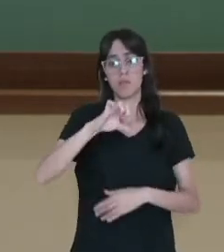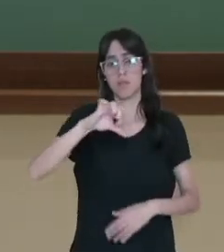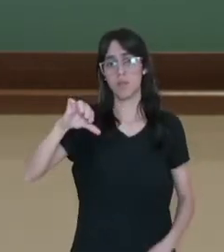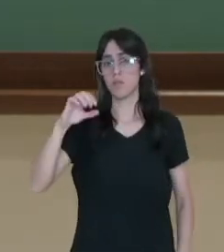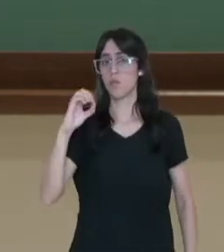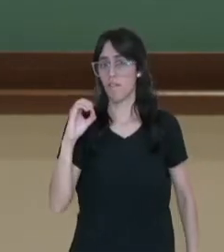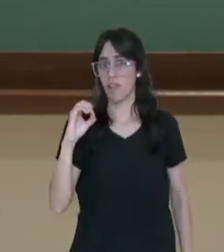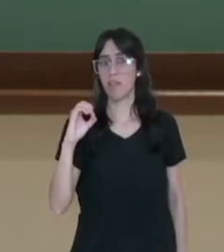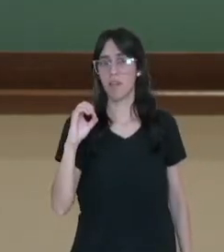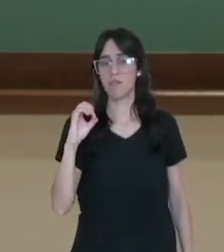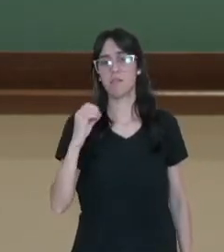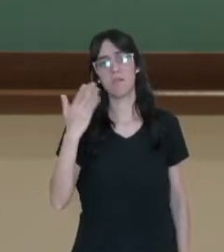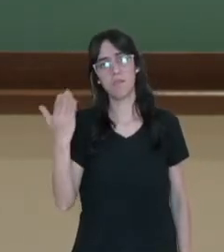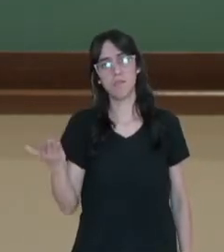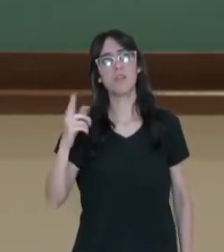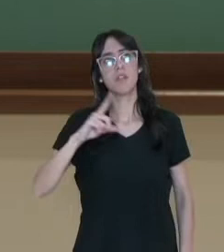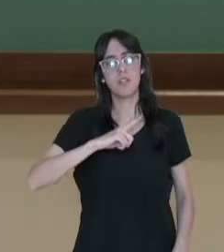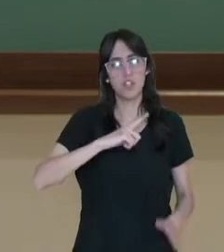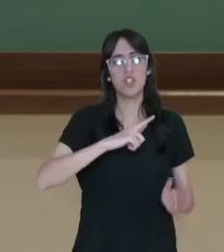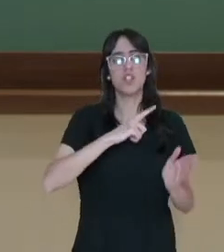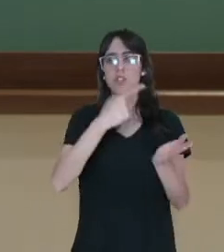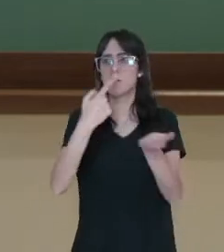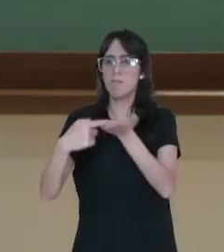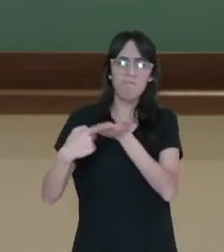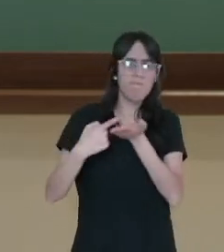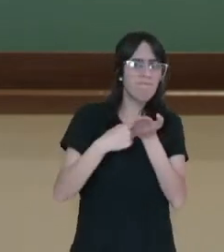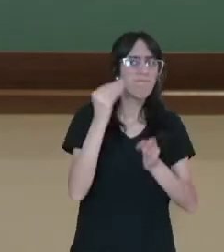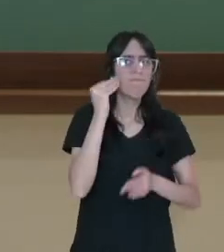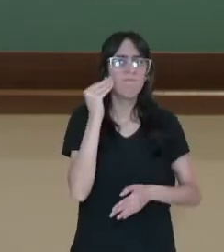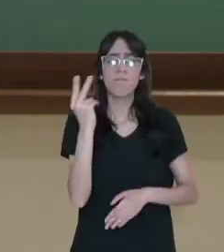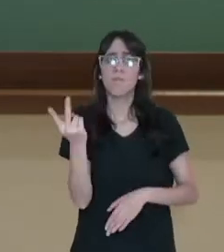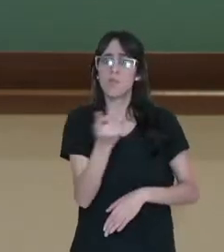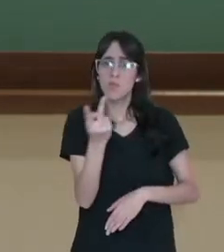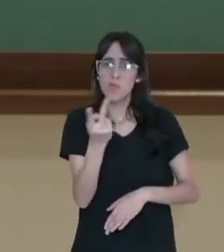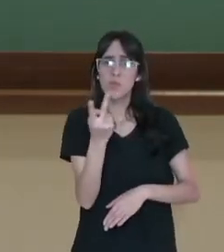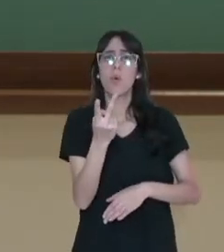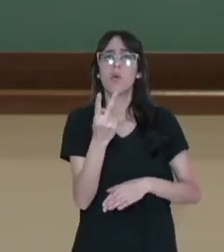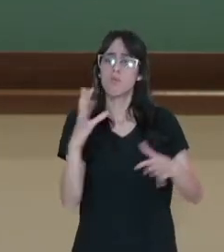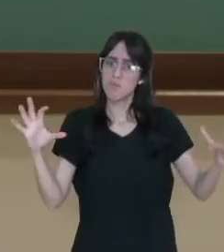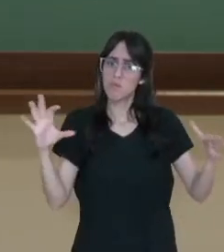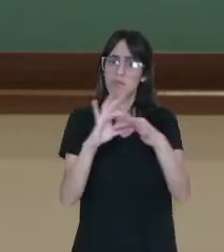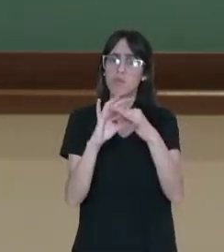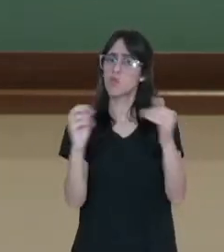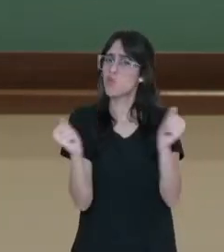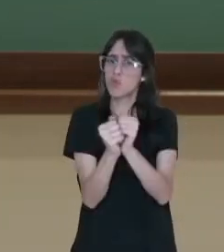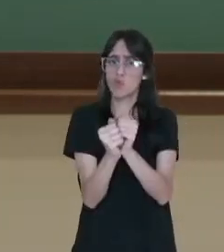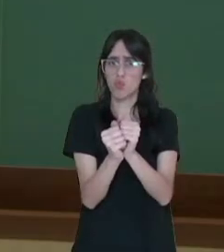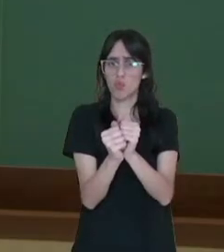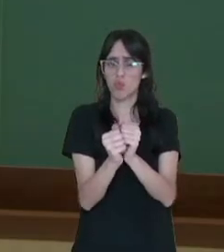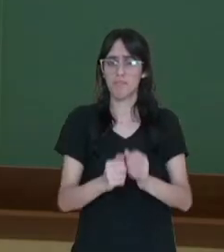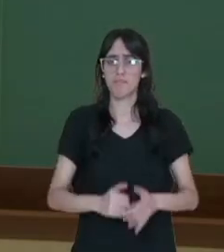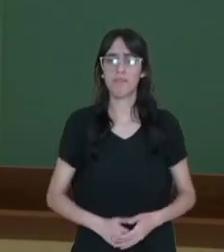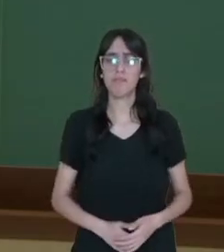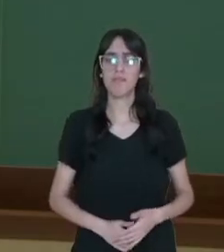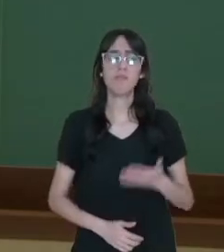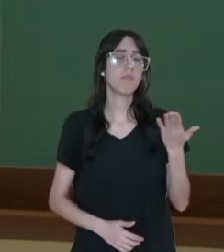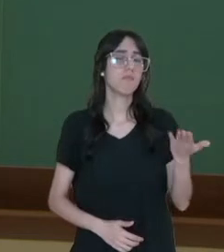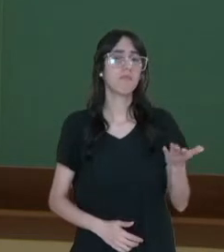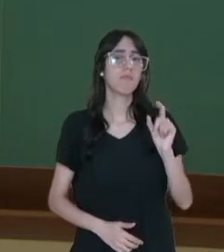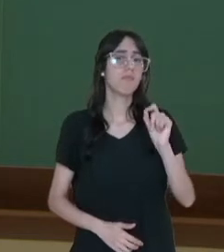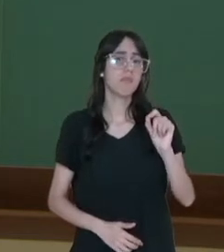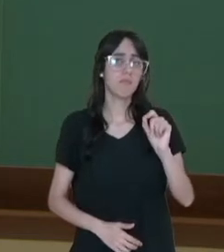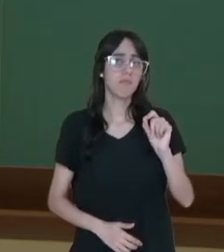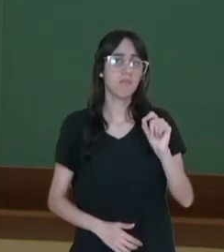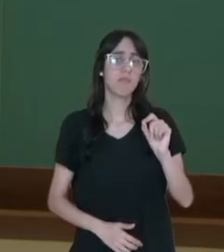1990. Então havia agora um acordo aí para que os dois países caminhassem para estarem unidos. Foram necessários ainda